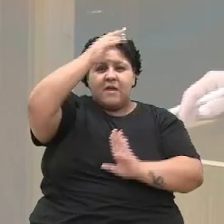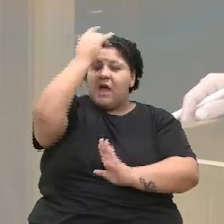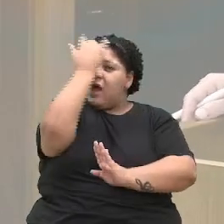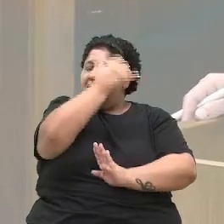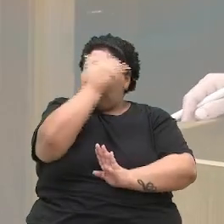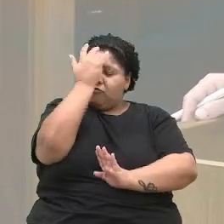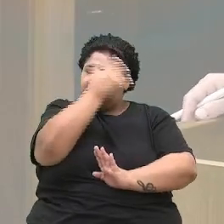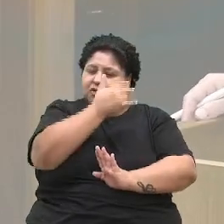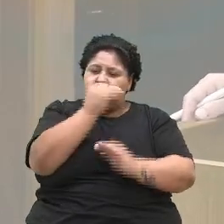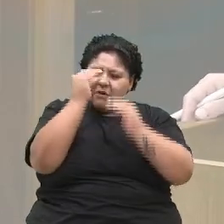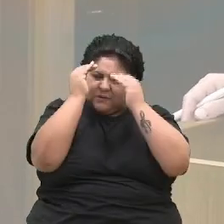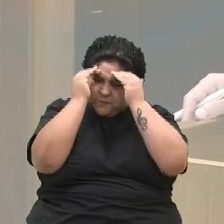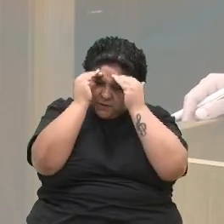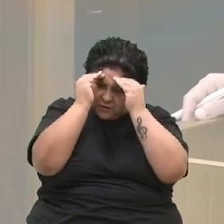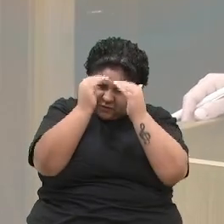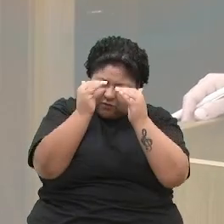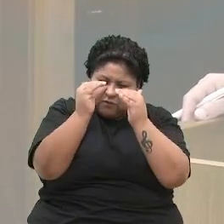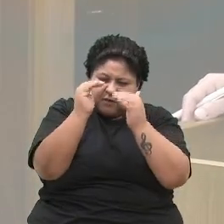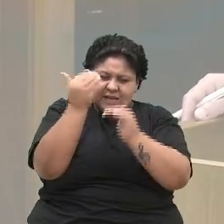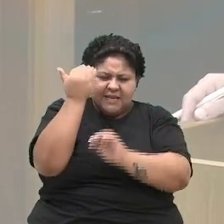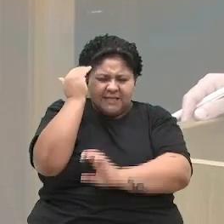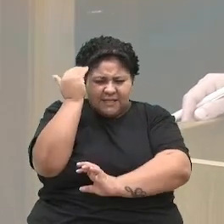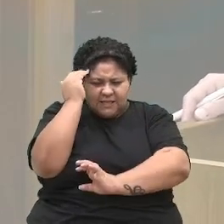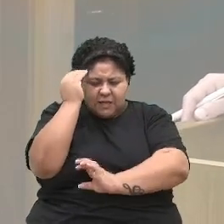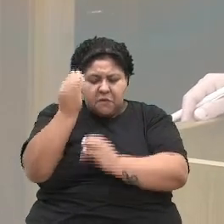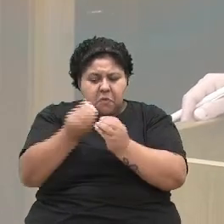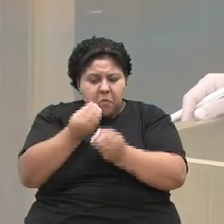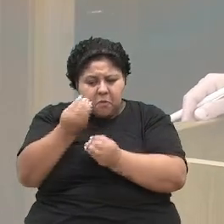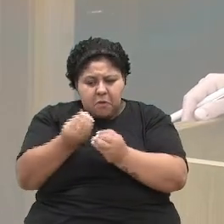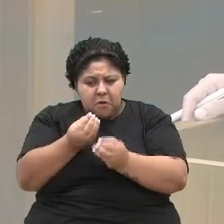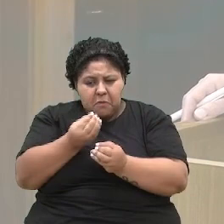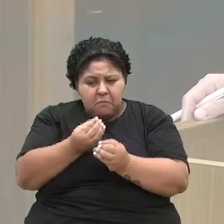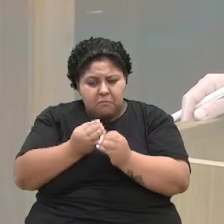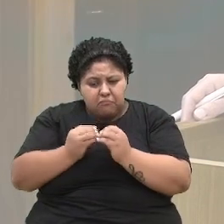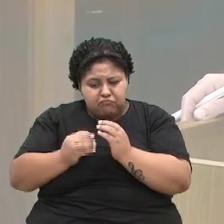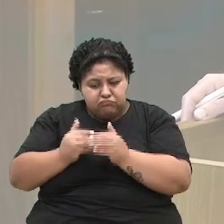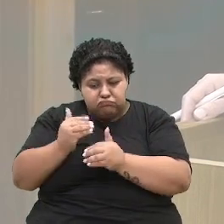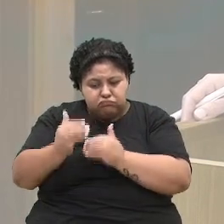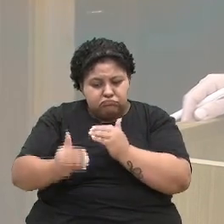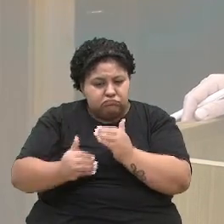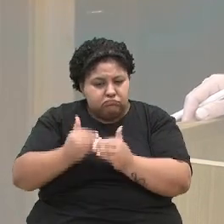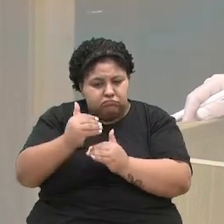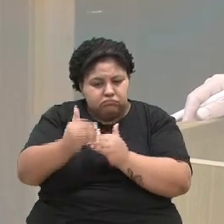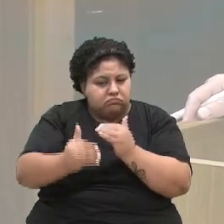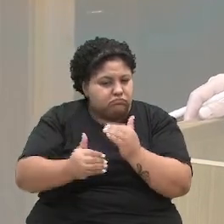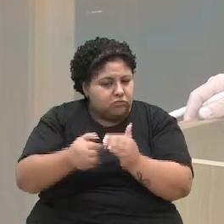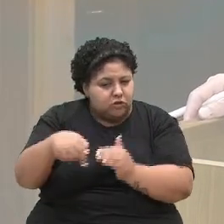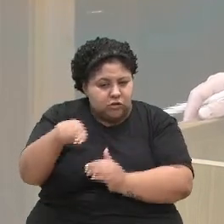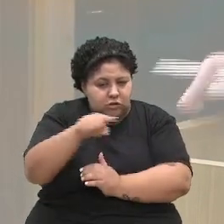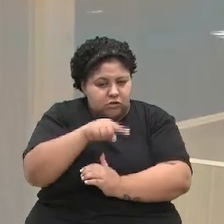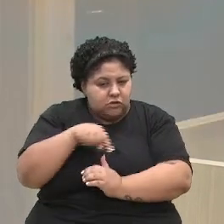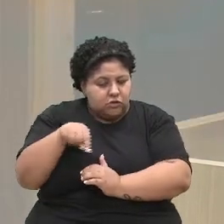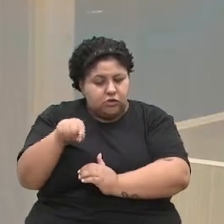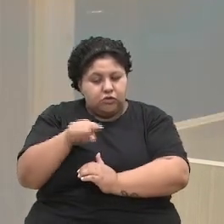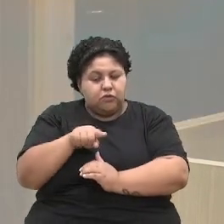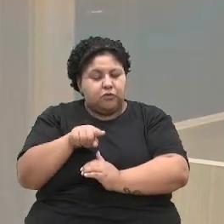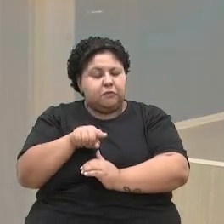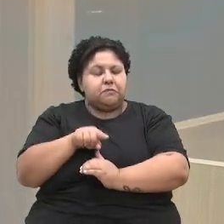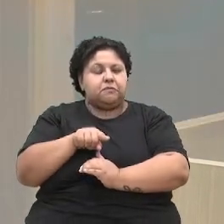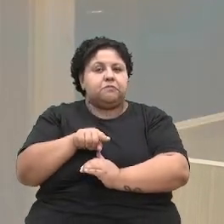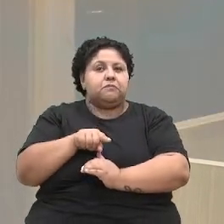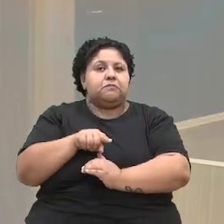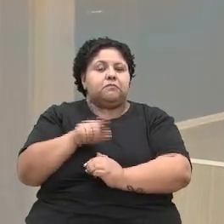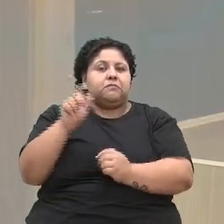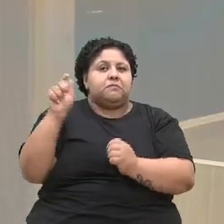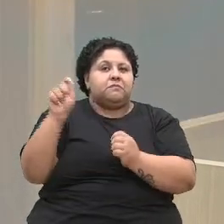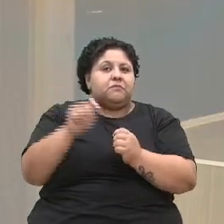acolheu e entendeu que este processo de nós, nesta envergadura de fazermos